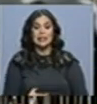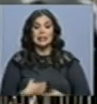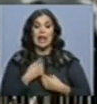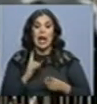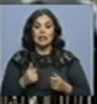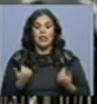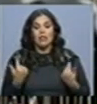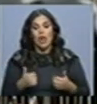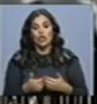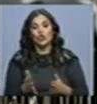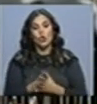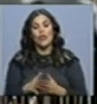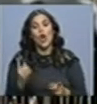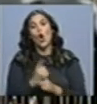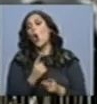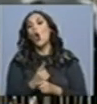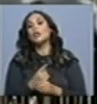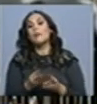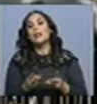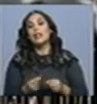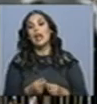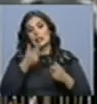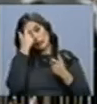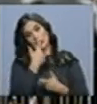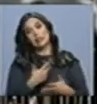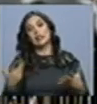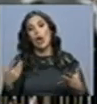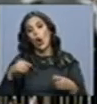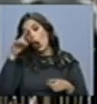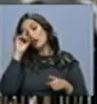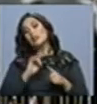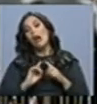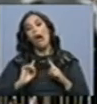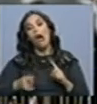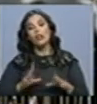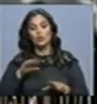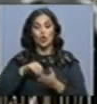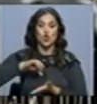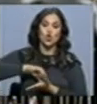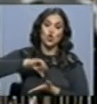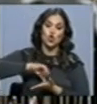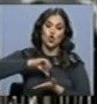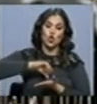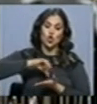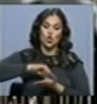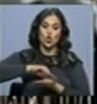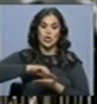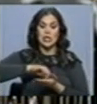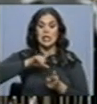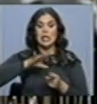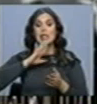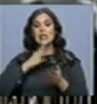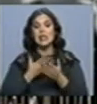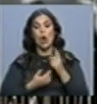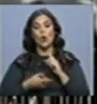um conjunto de matéria que colapsa, digamos assim, para o núcleo. Esse colapso dá origem a um